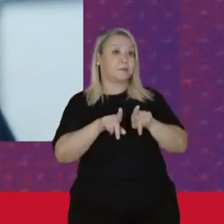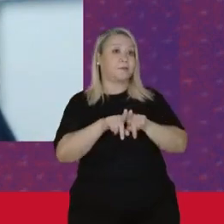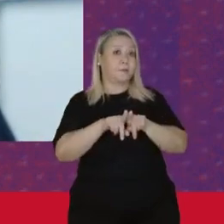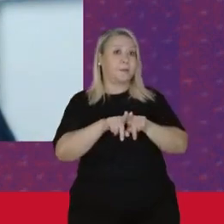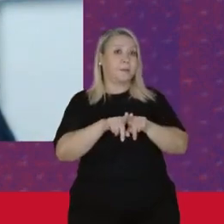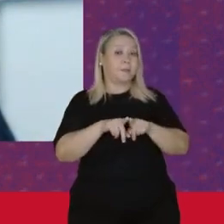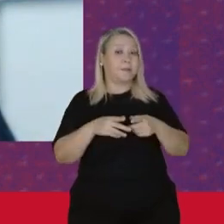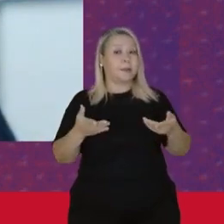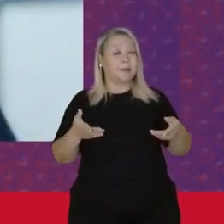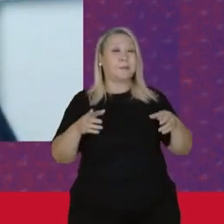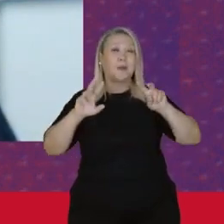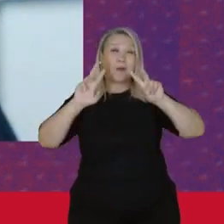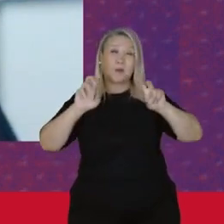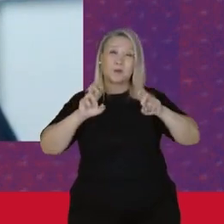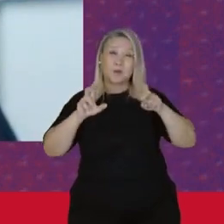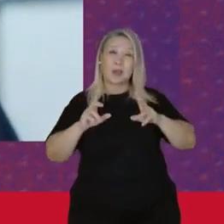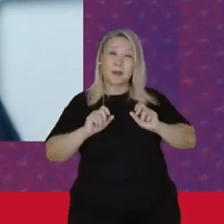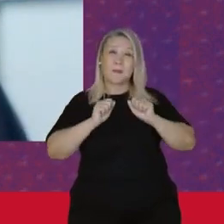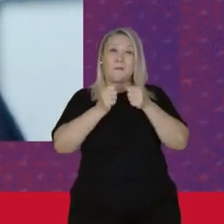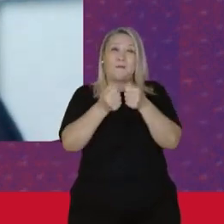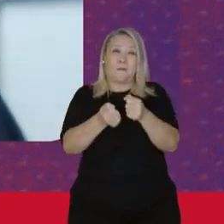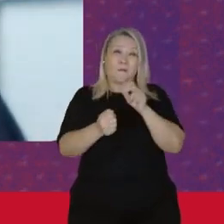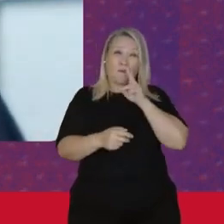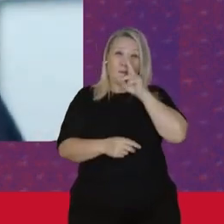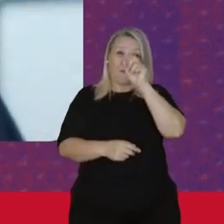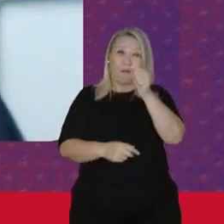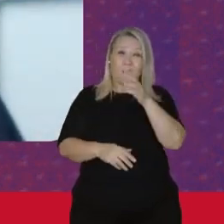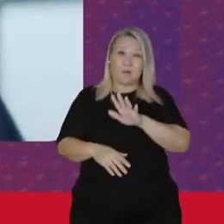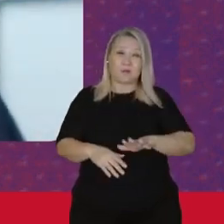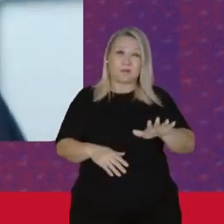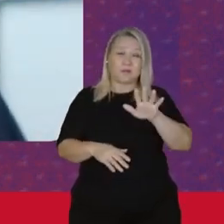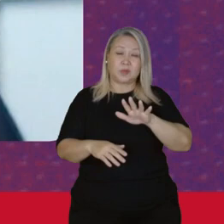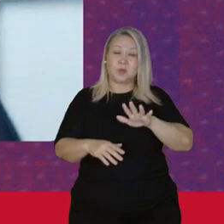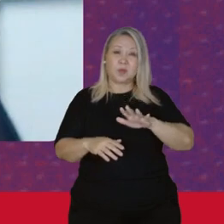é, inclusive, um tema assim, muito forte de todas as marchas das